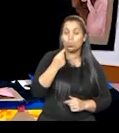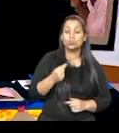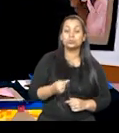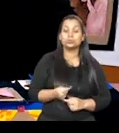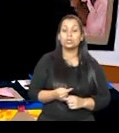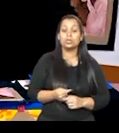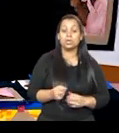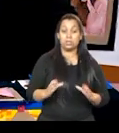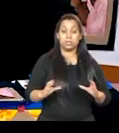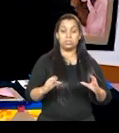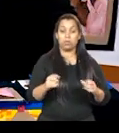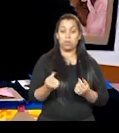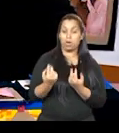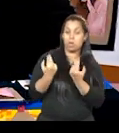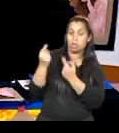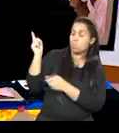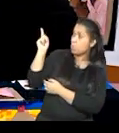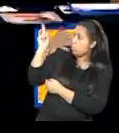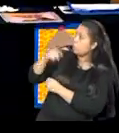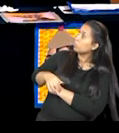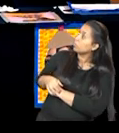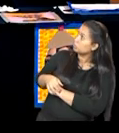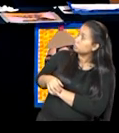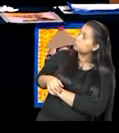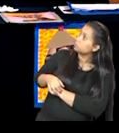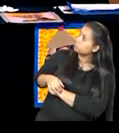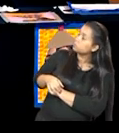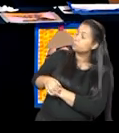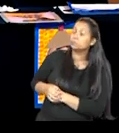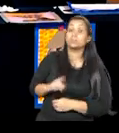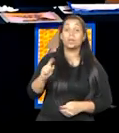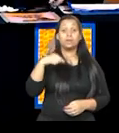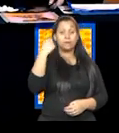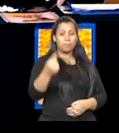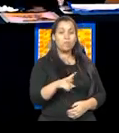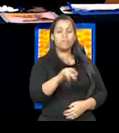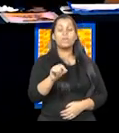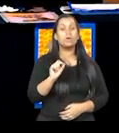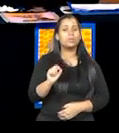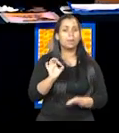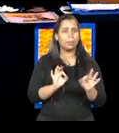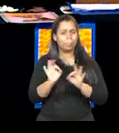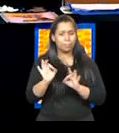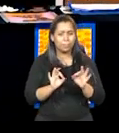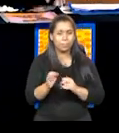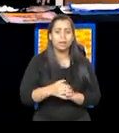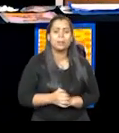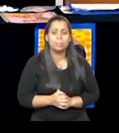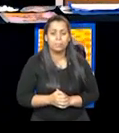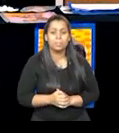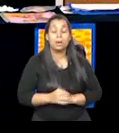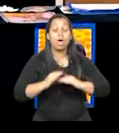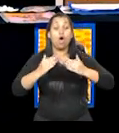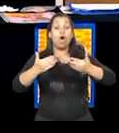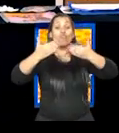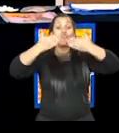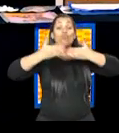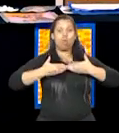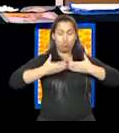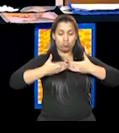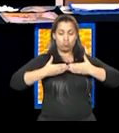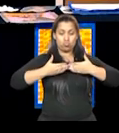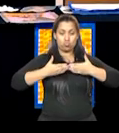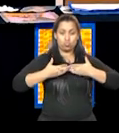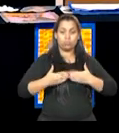pedaços grandes, assim como a professora fez. Depois, nós vamos preparar esse fundo. Como é que nós vamos preparar o fundo?